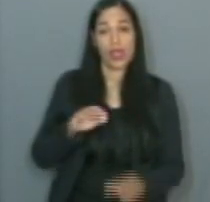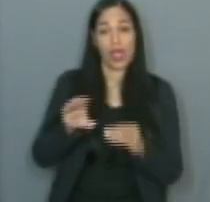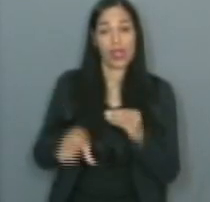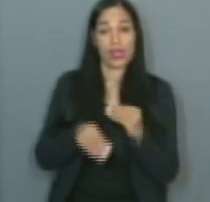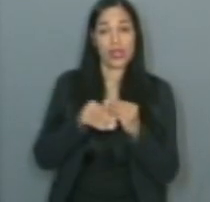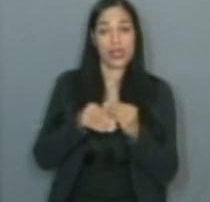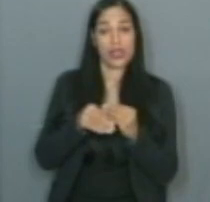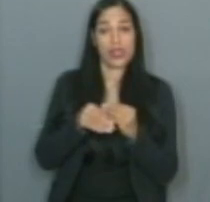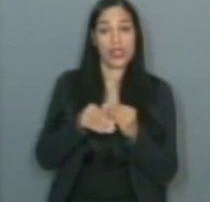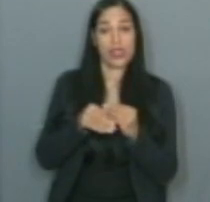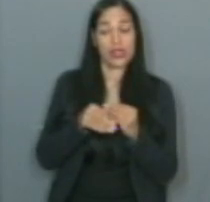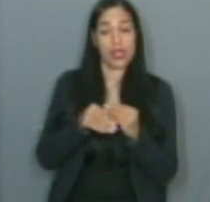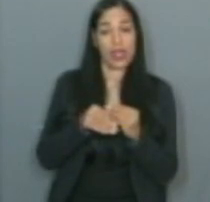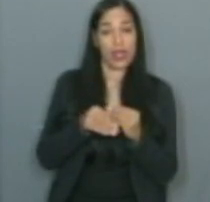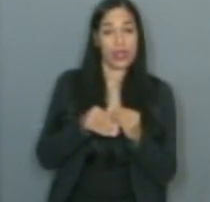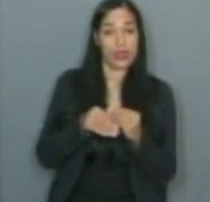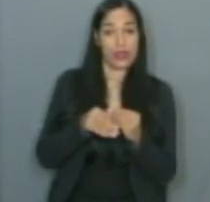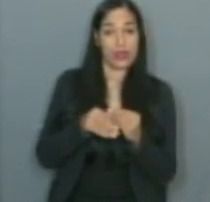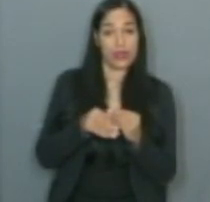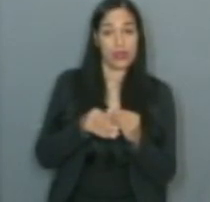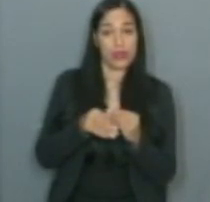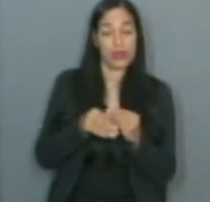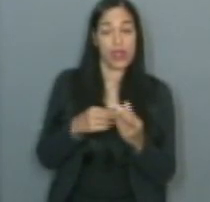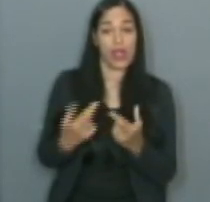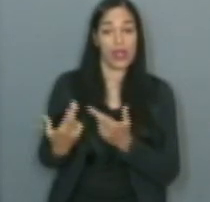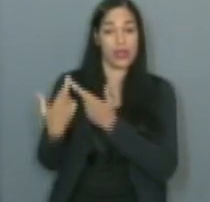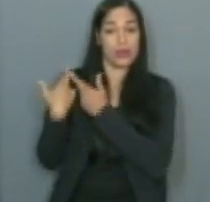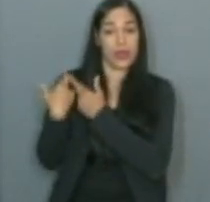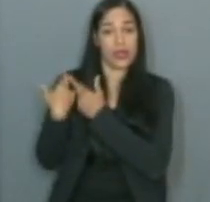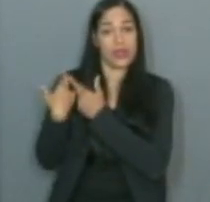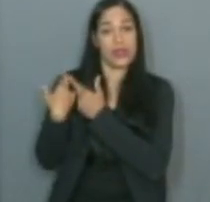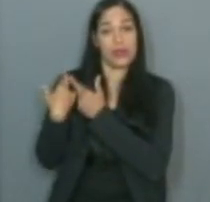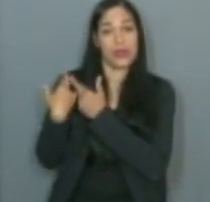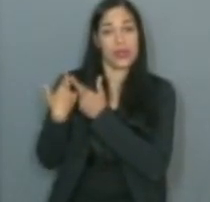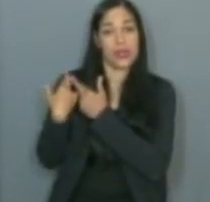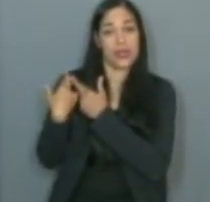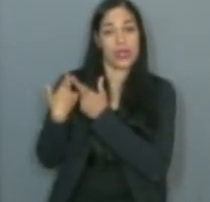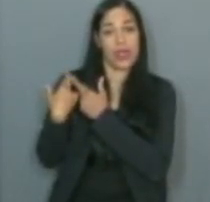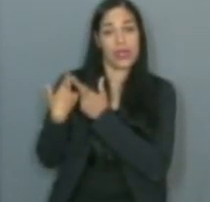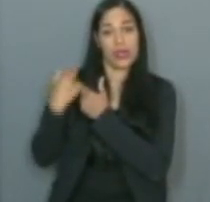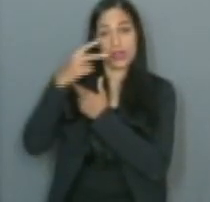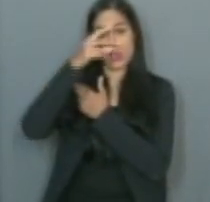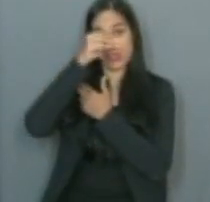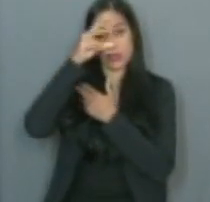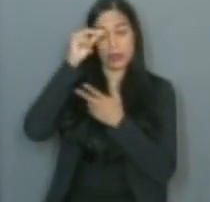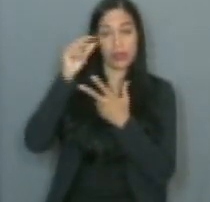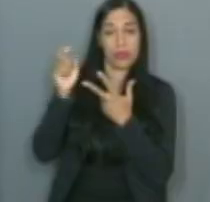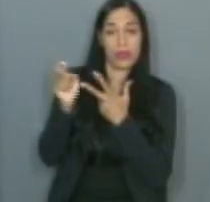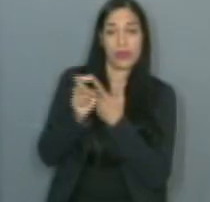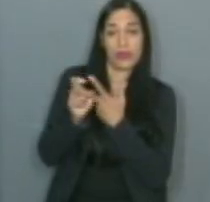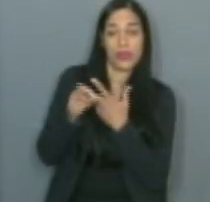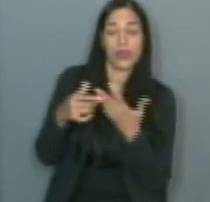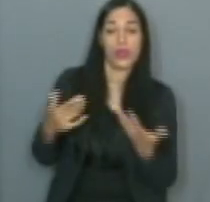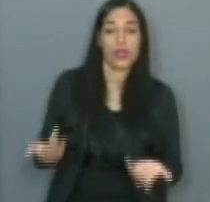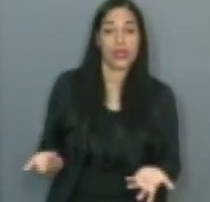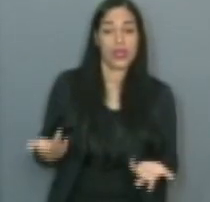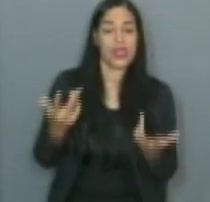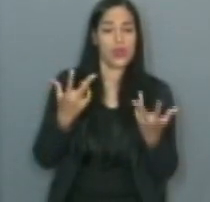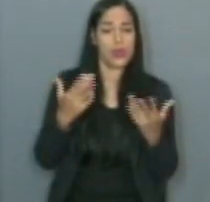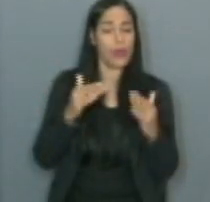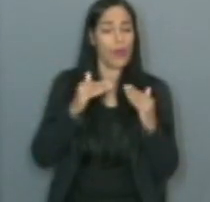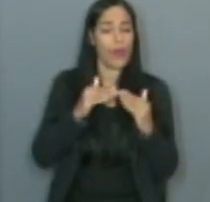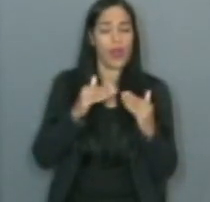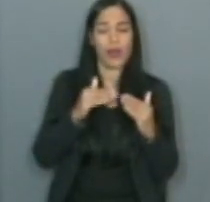acrescenta novas previsões e responsabilidades do Executivo. Uma emenda